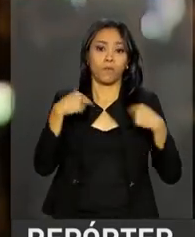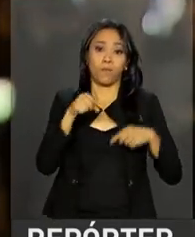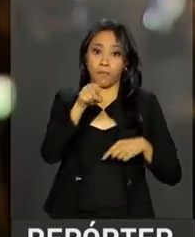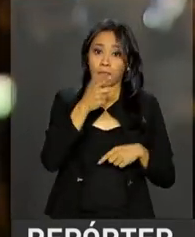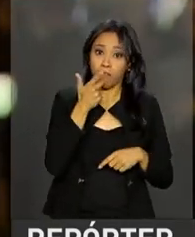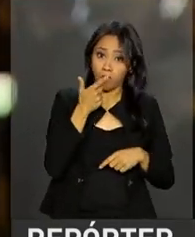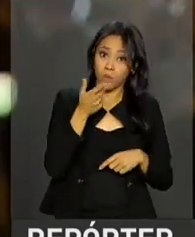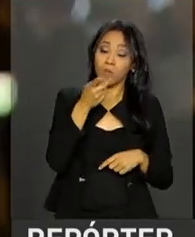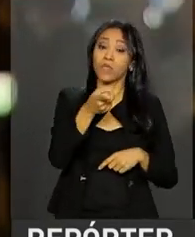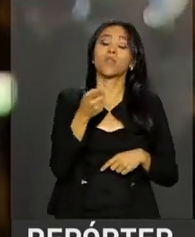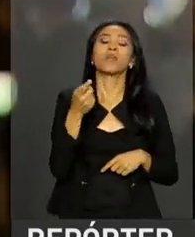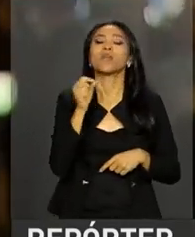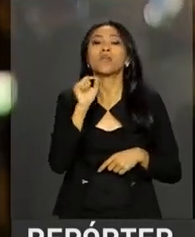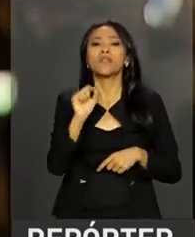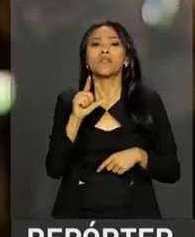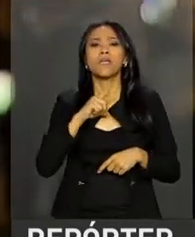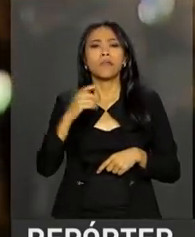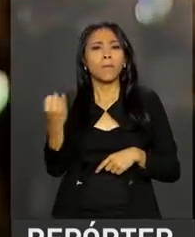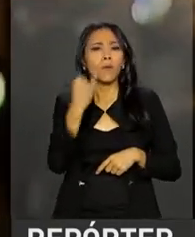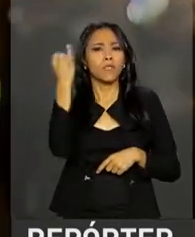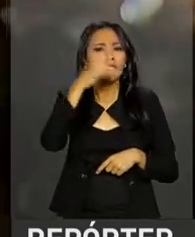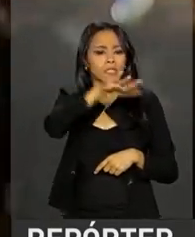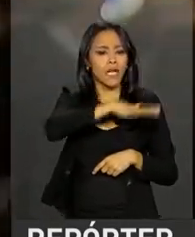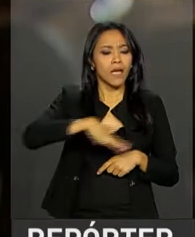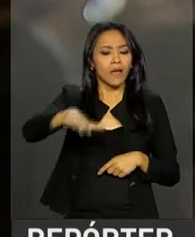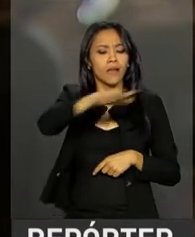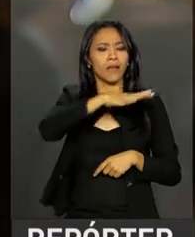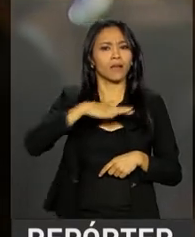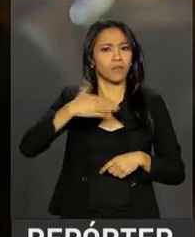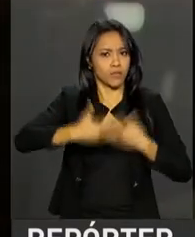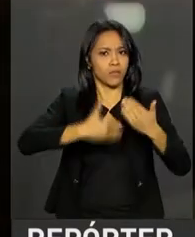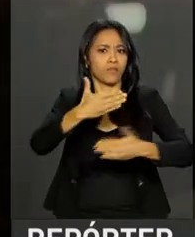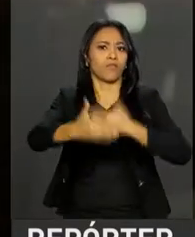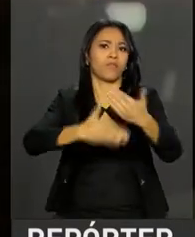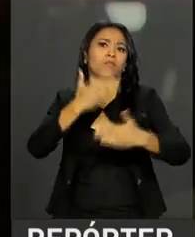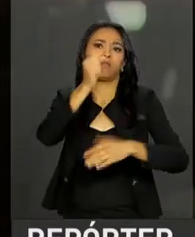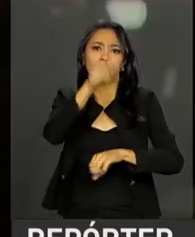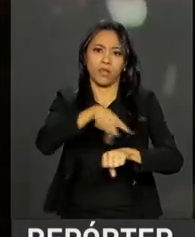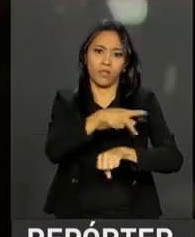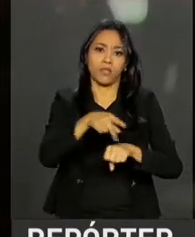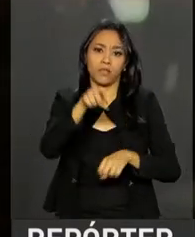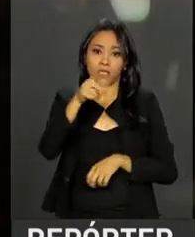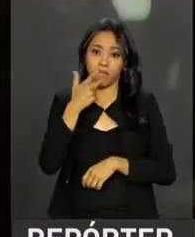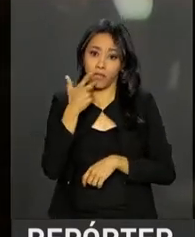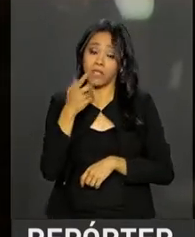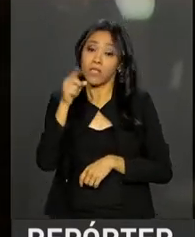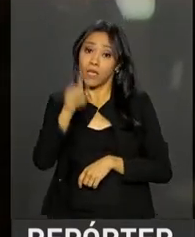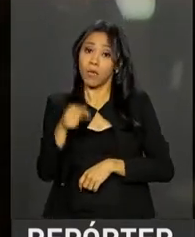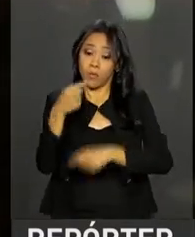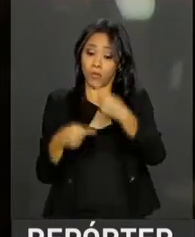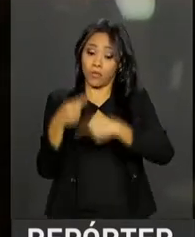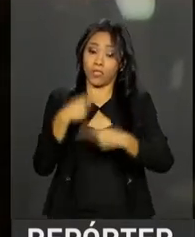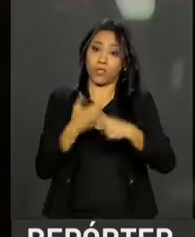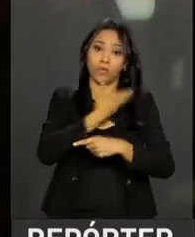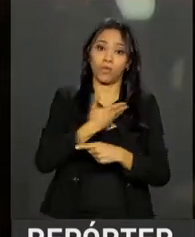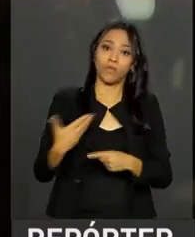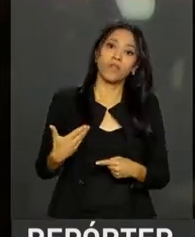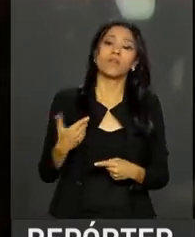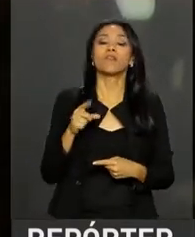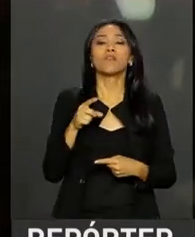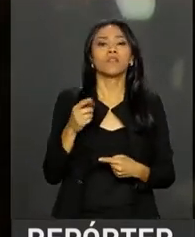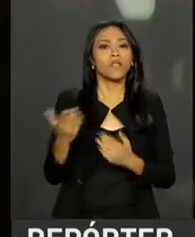segmento das telecomunicações tem importante papel no desenvolvimento do país. É uma política pública que tem dado resultados extraordinários para o